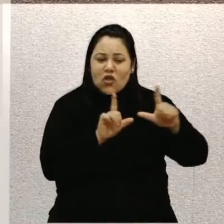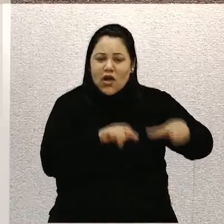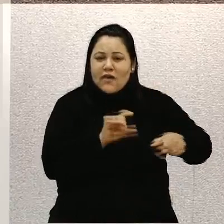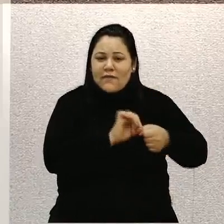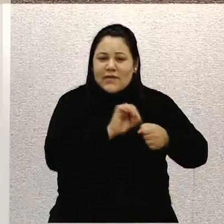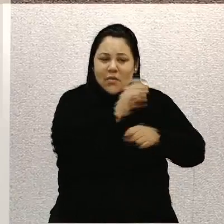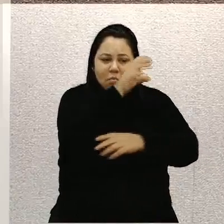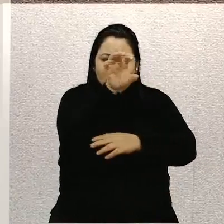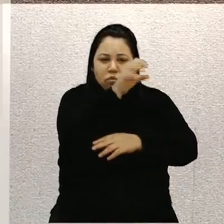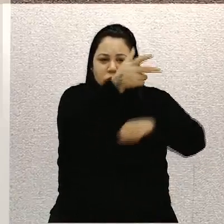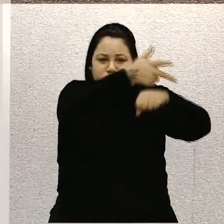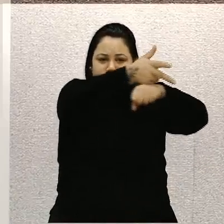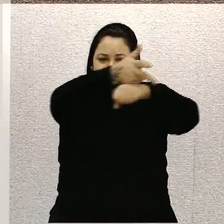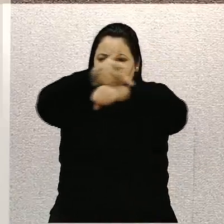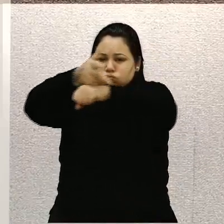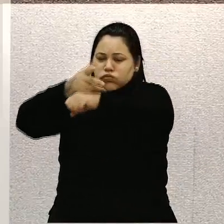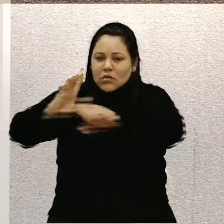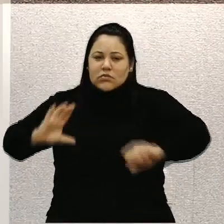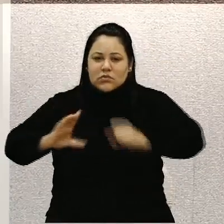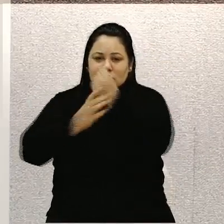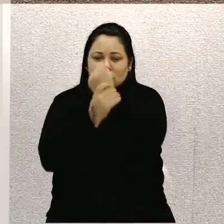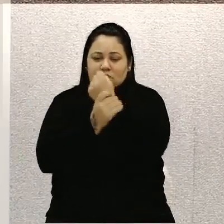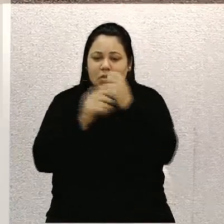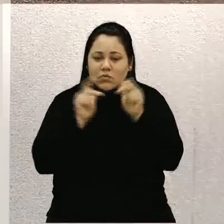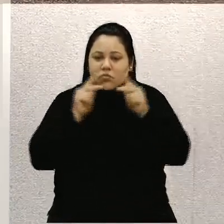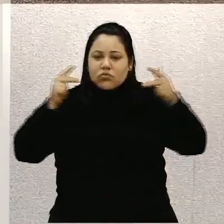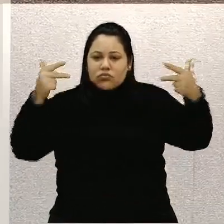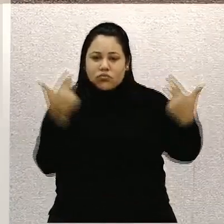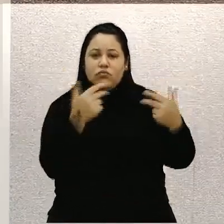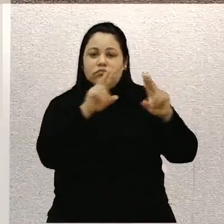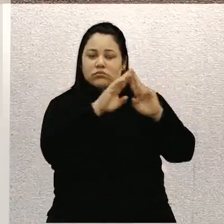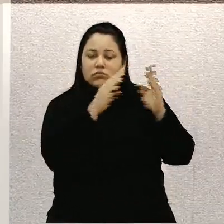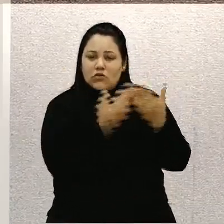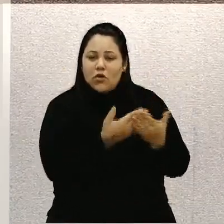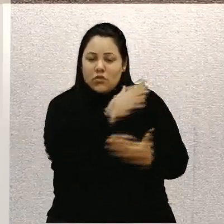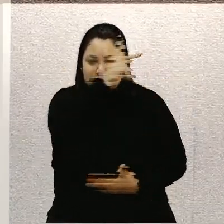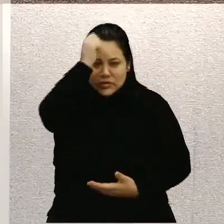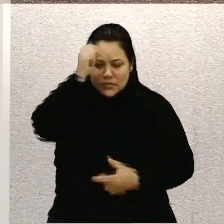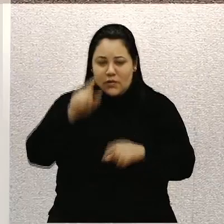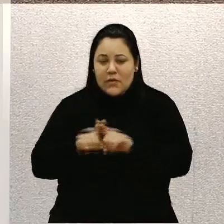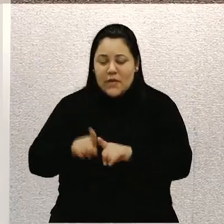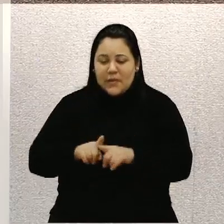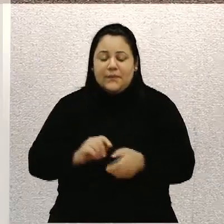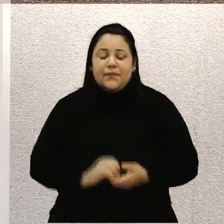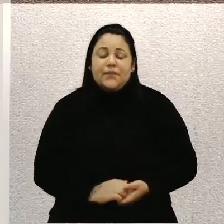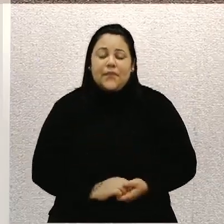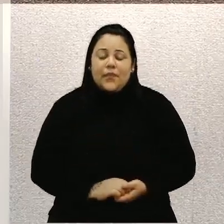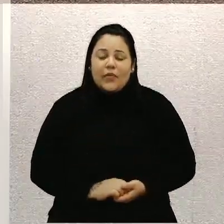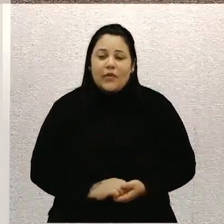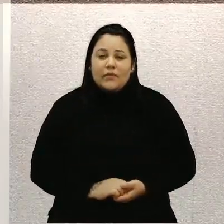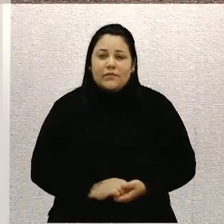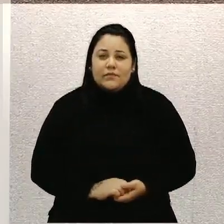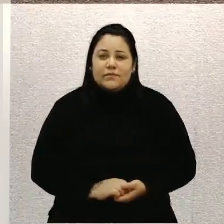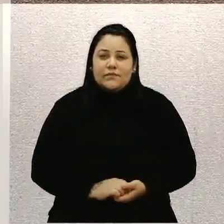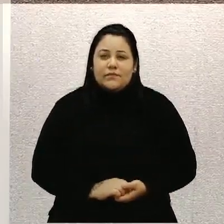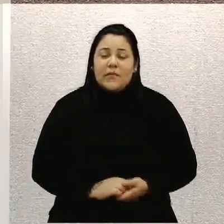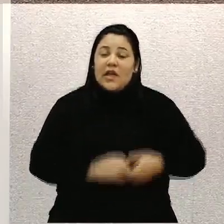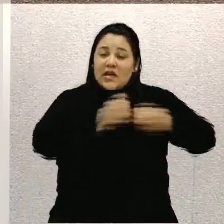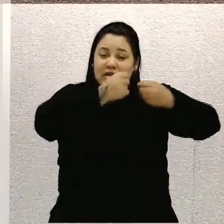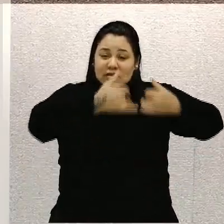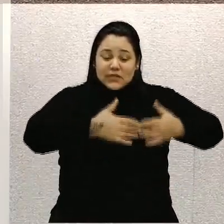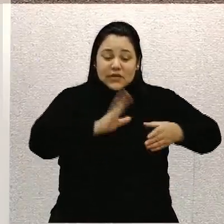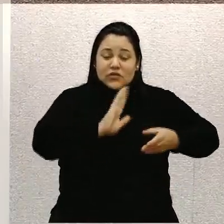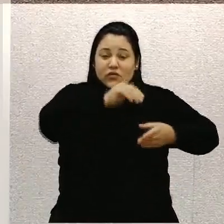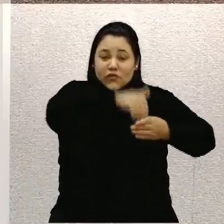de segurança nas cercânias das escolas públicas municipais. Nas razões do voto do